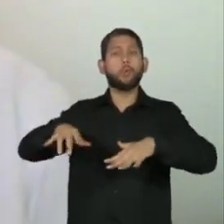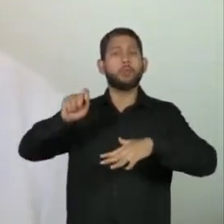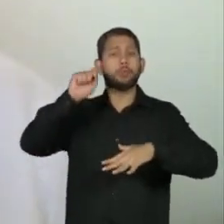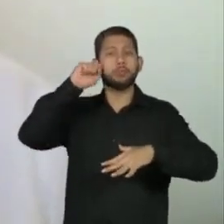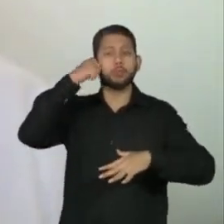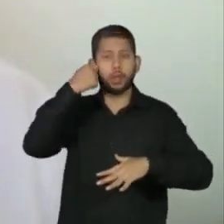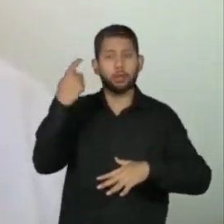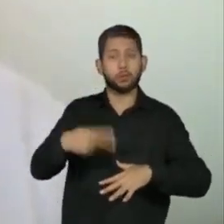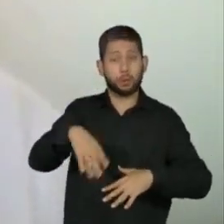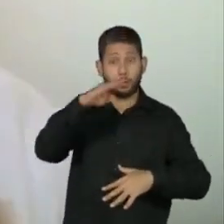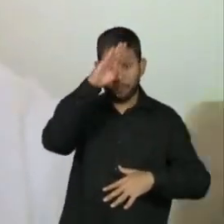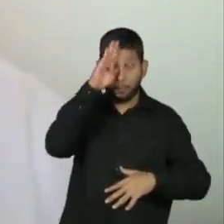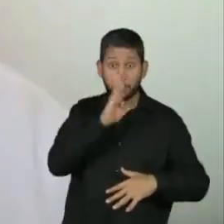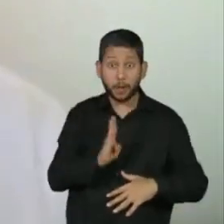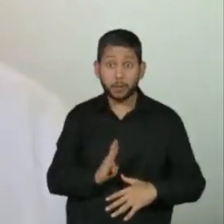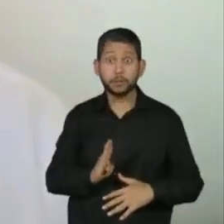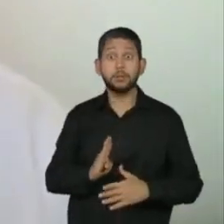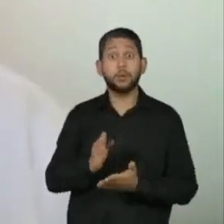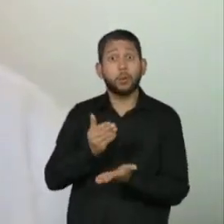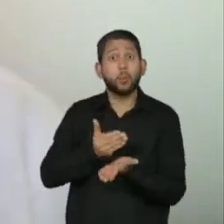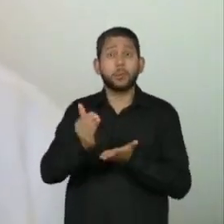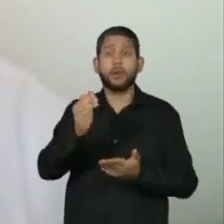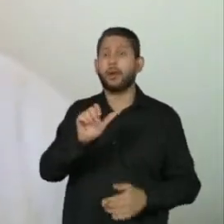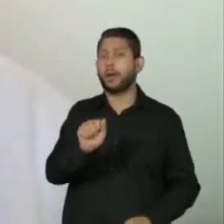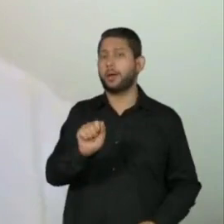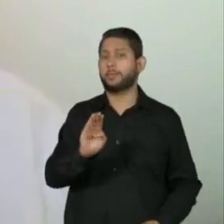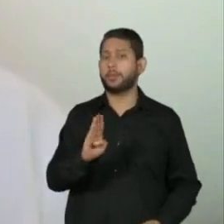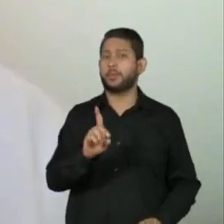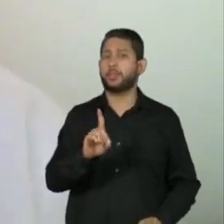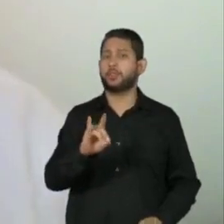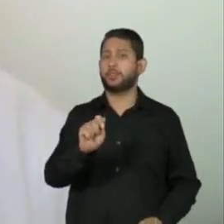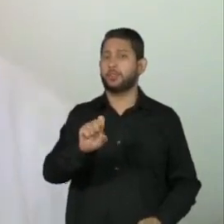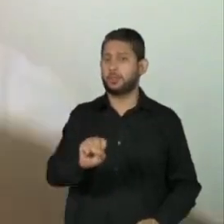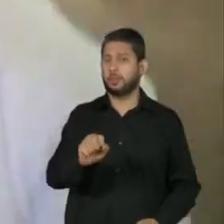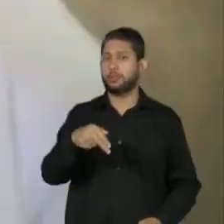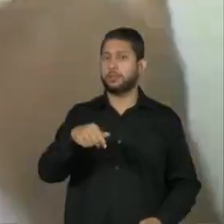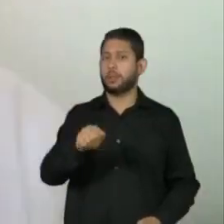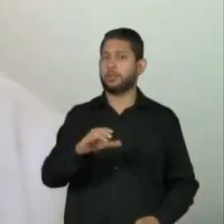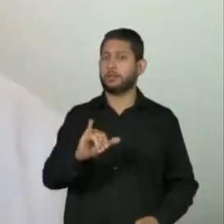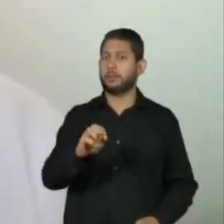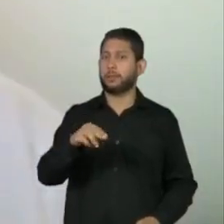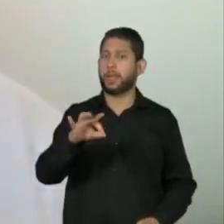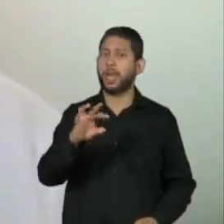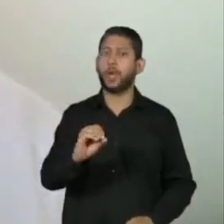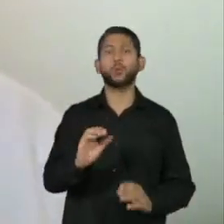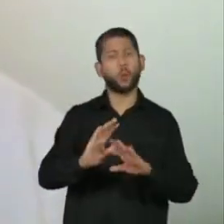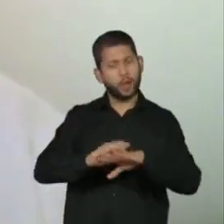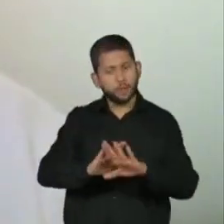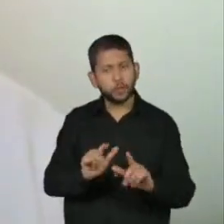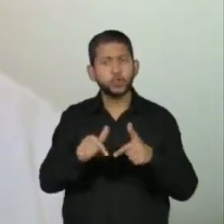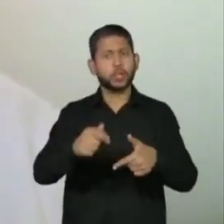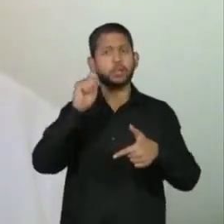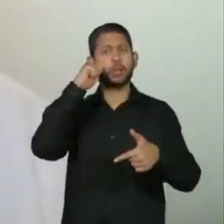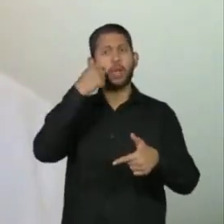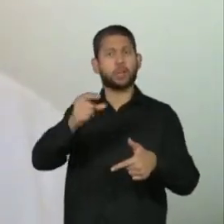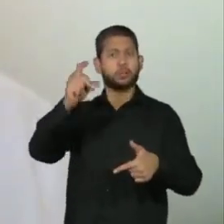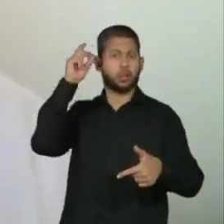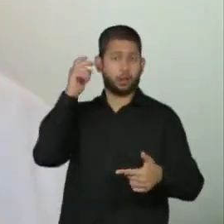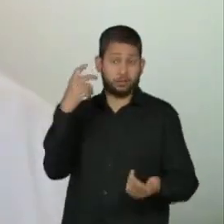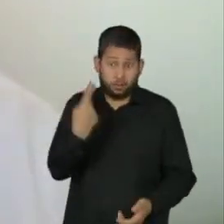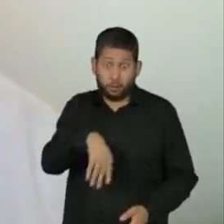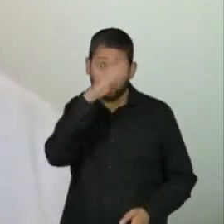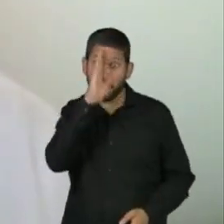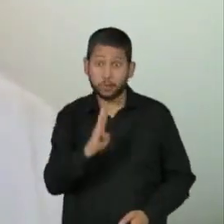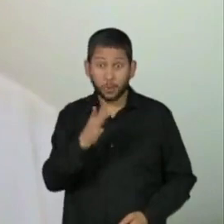negros, particularmente desde Abdias do Nascimento, desde a Frente Negra e muito lá atrás. Eu costumo dizer que os negros no